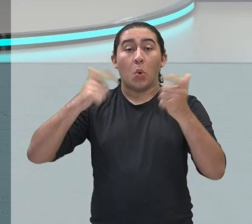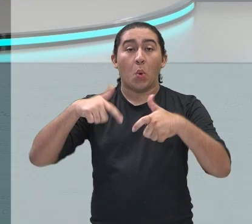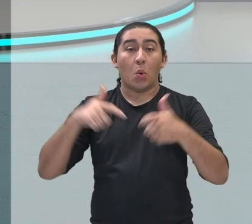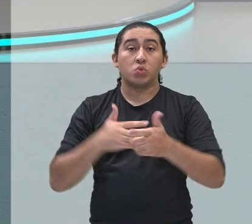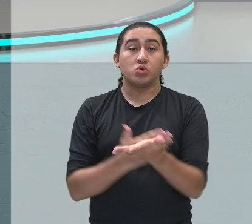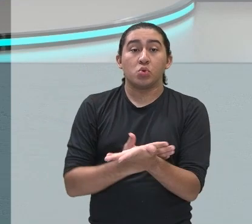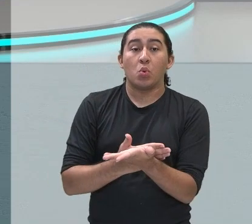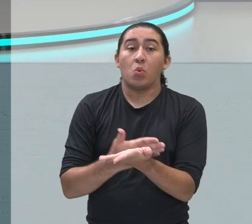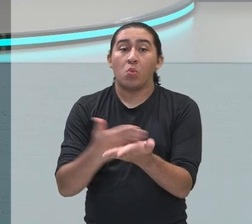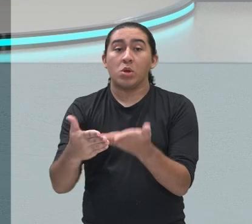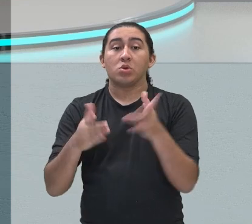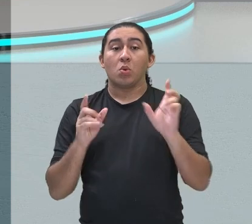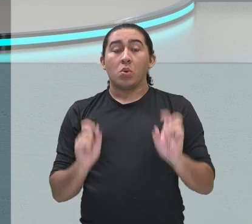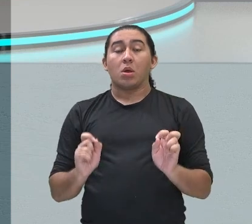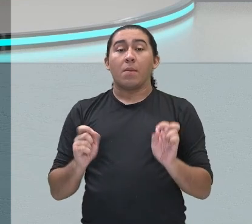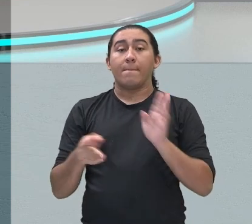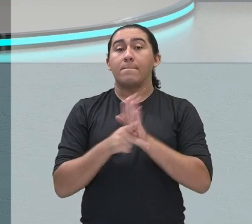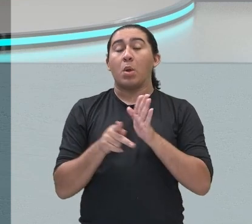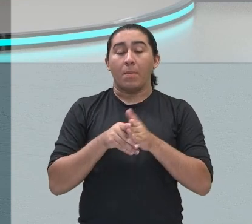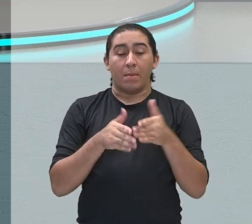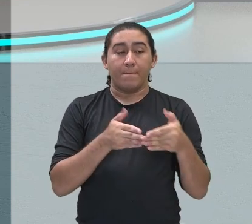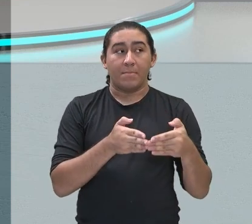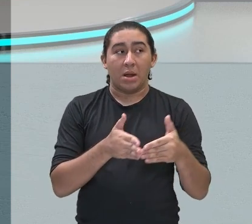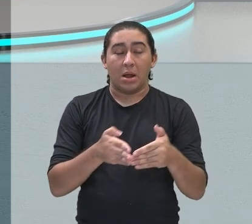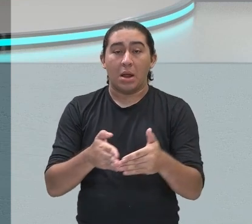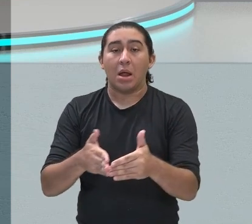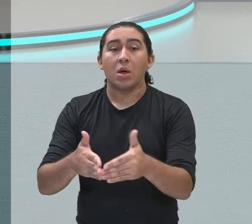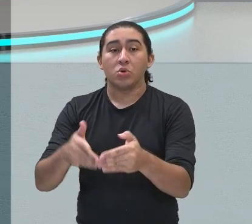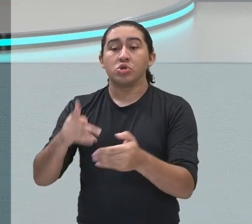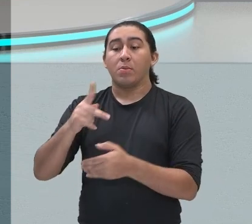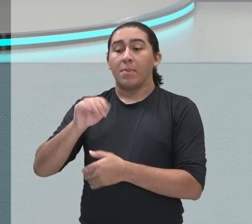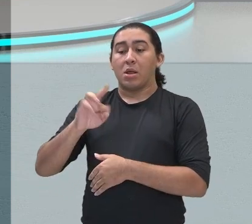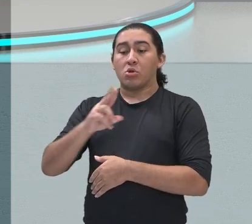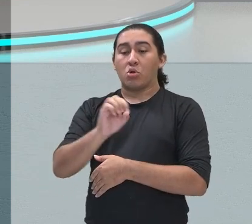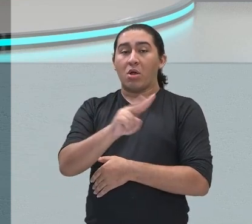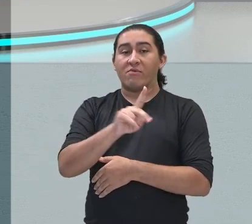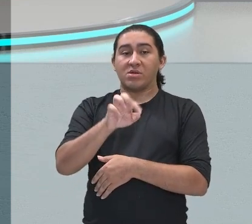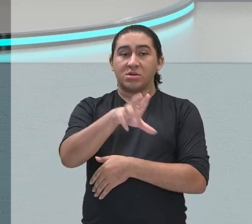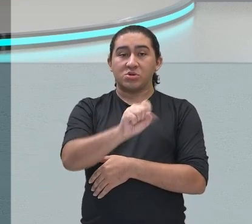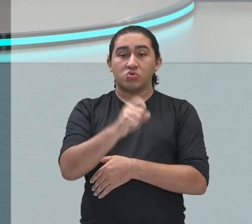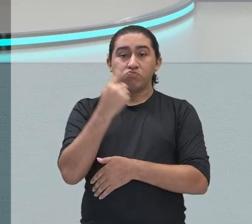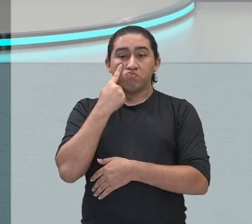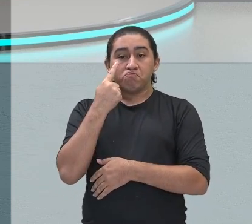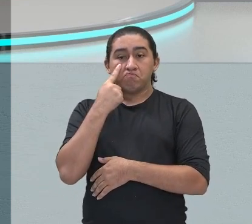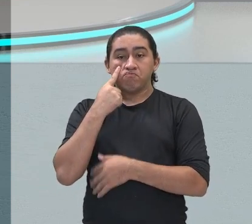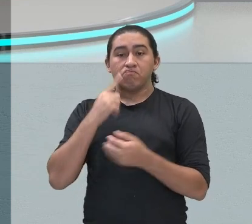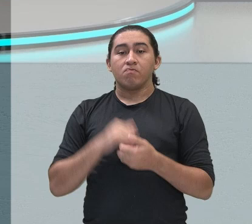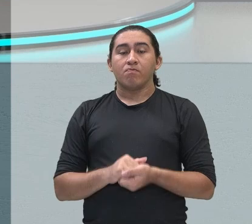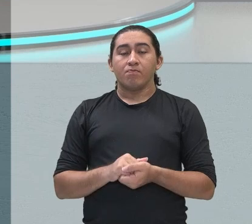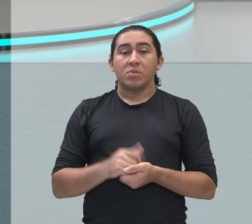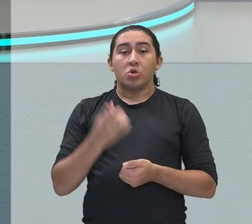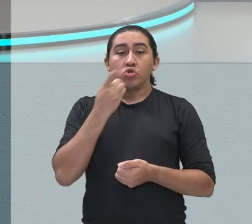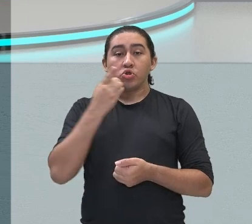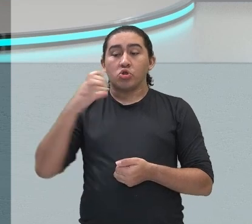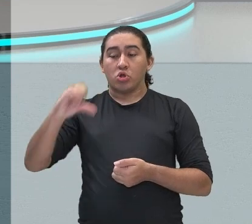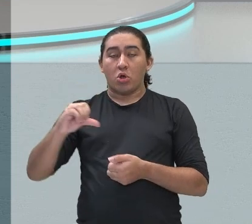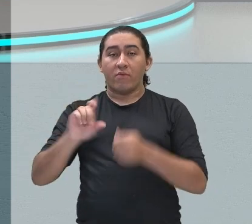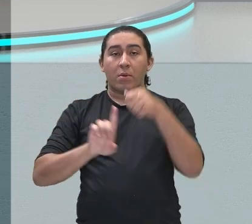aportou a frota de barco de Pedro Álvares Cabral. 9 de março